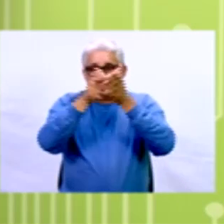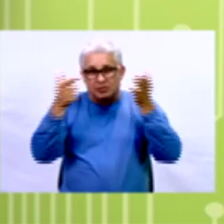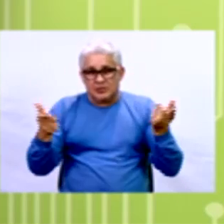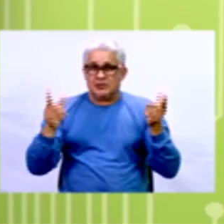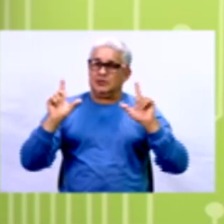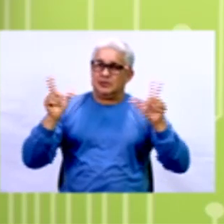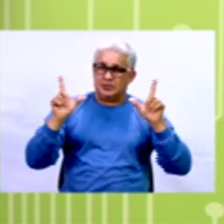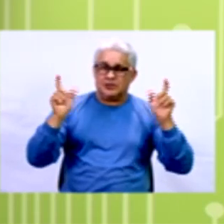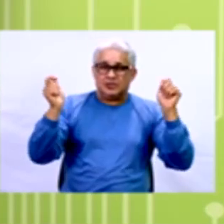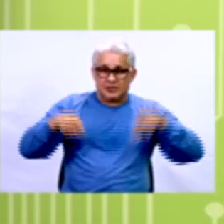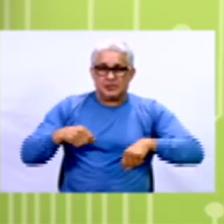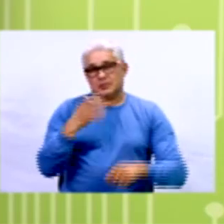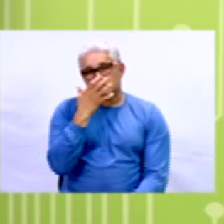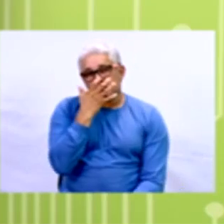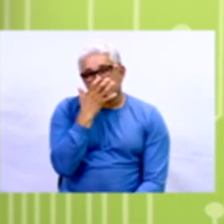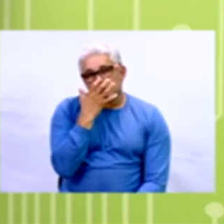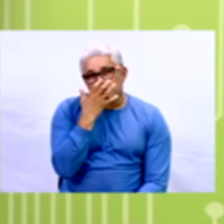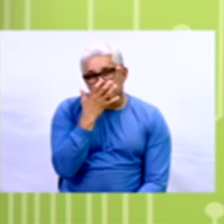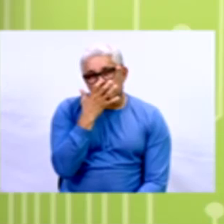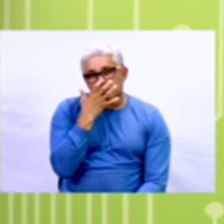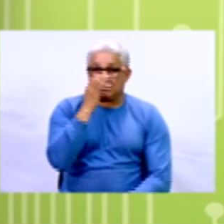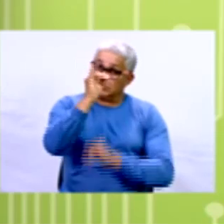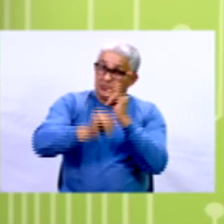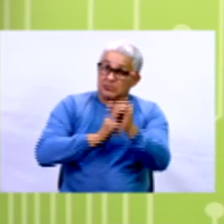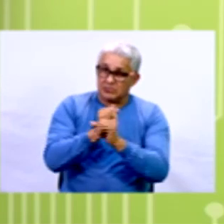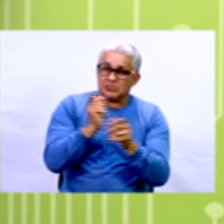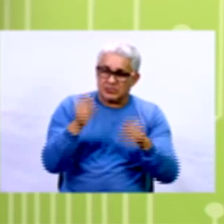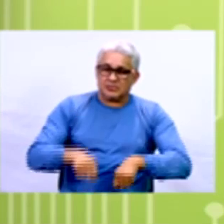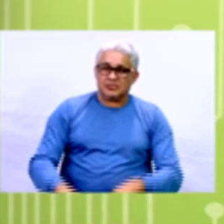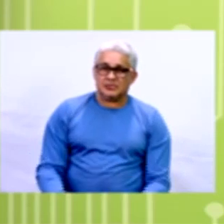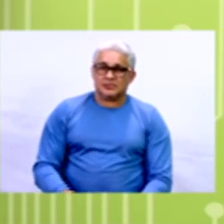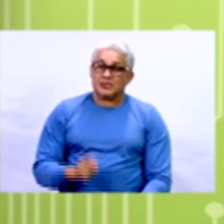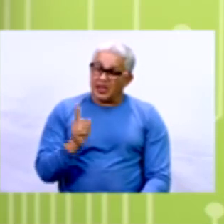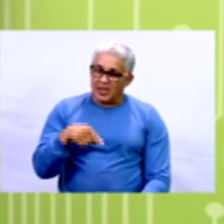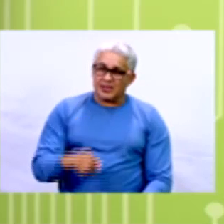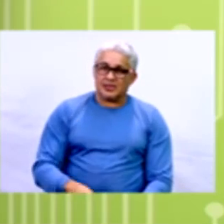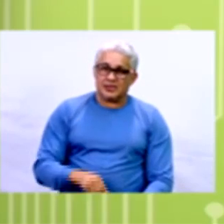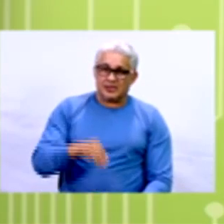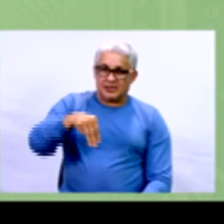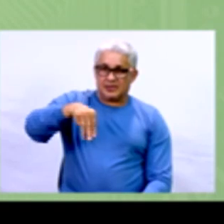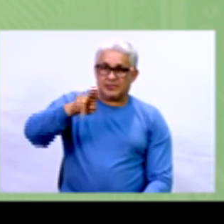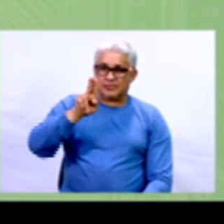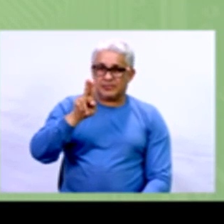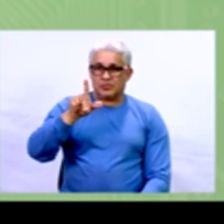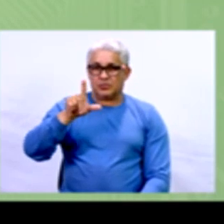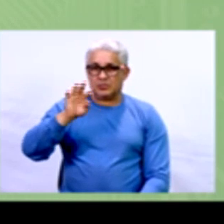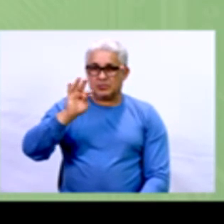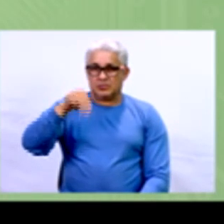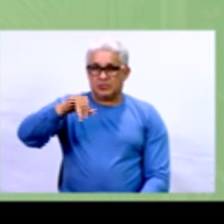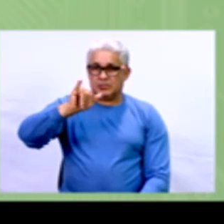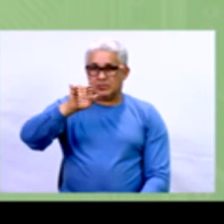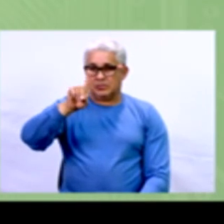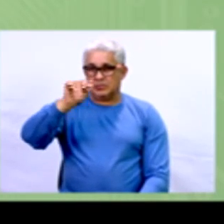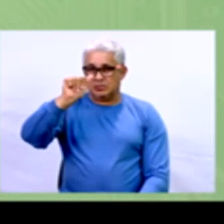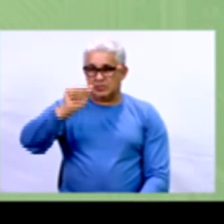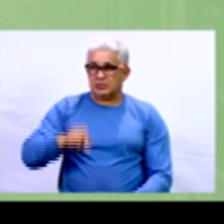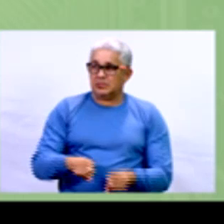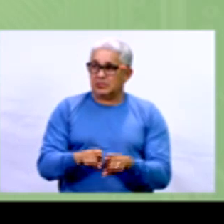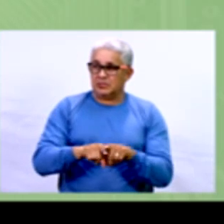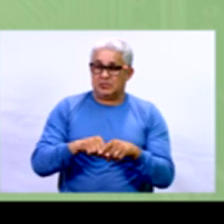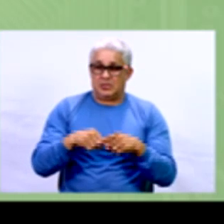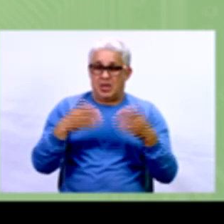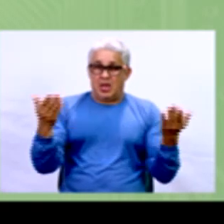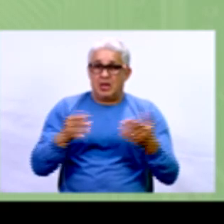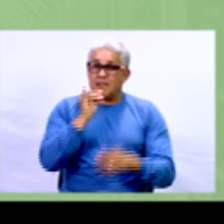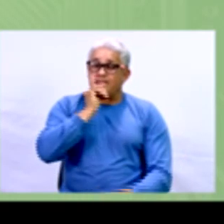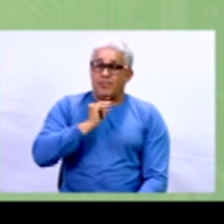você consegue visualizar na internet. Então esse também é um recurso multimídia. Além disso, vou falar agora um exemplo